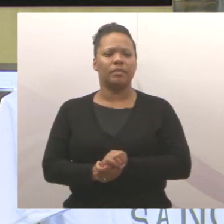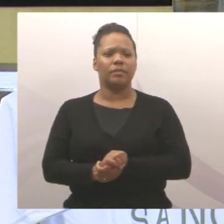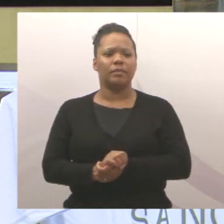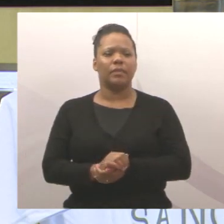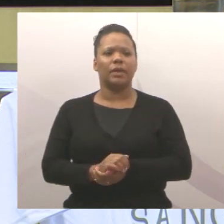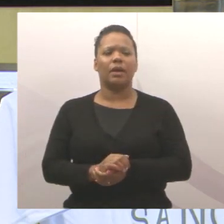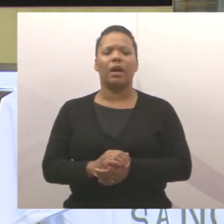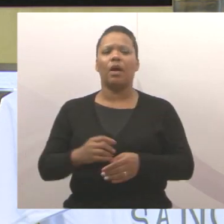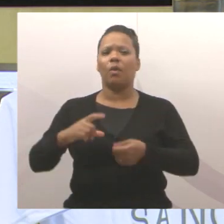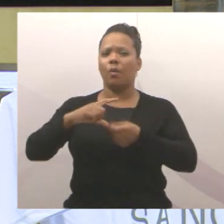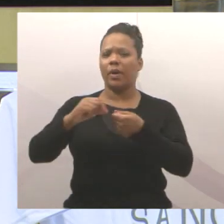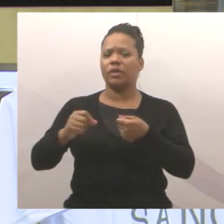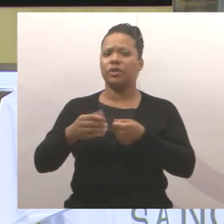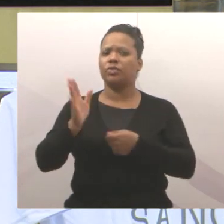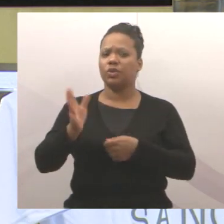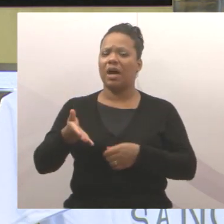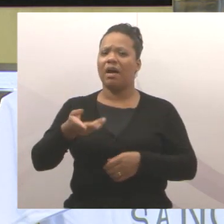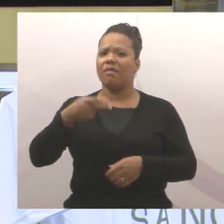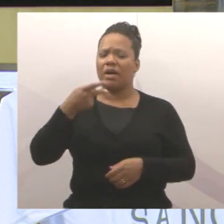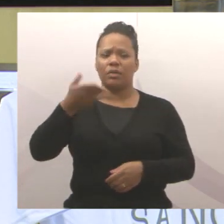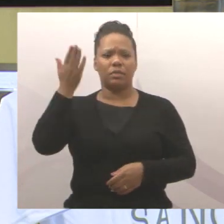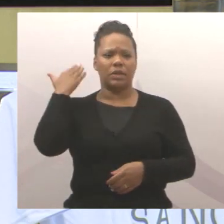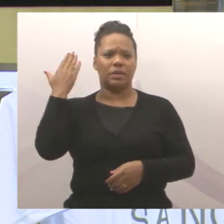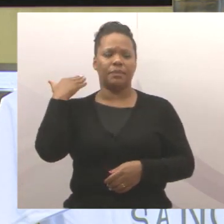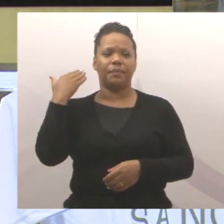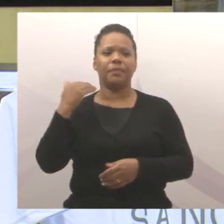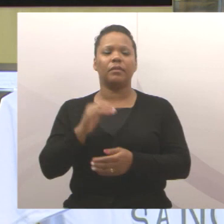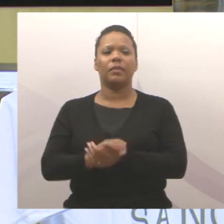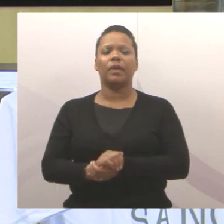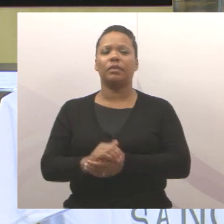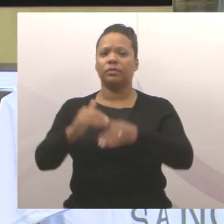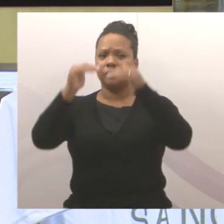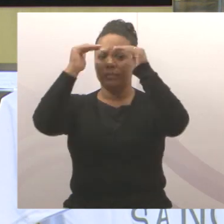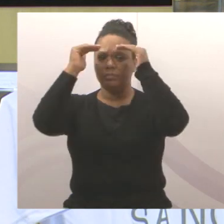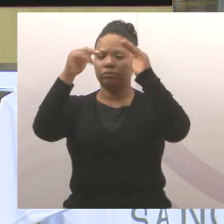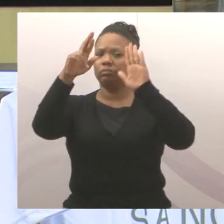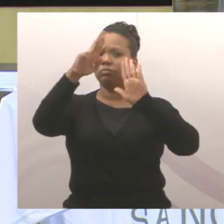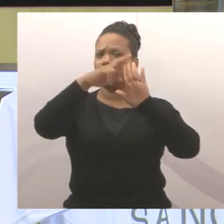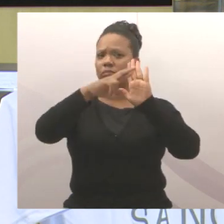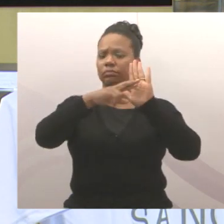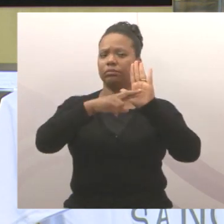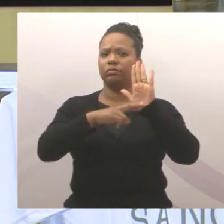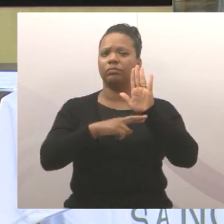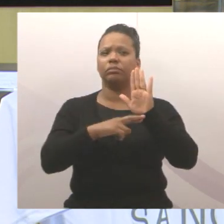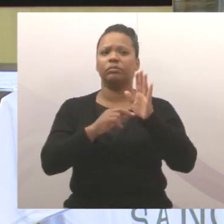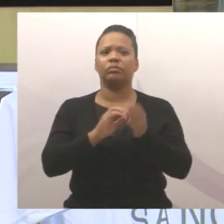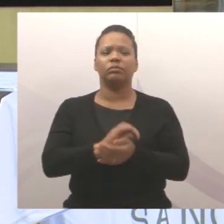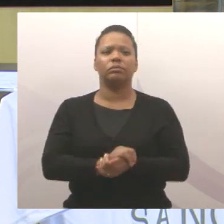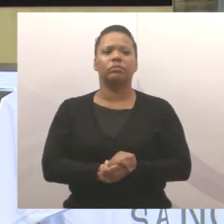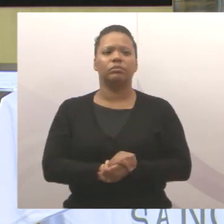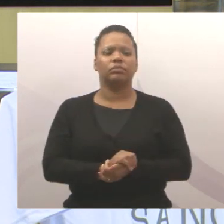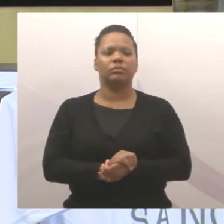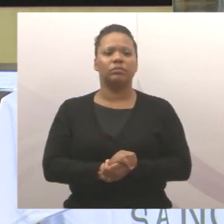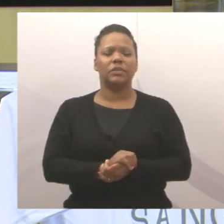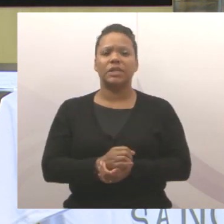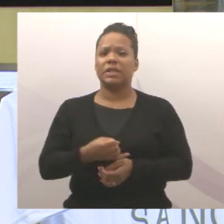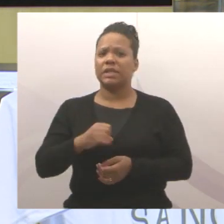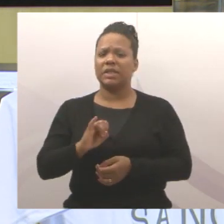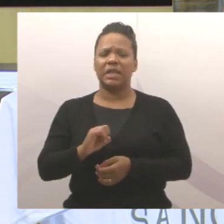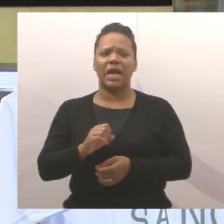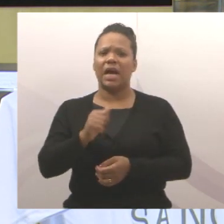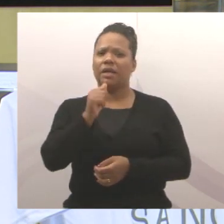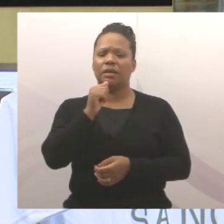no artigo anterior obedecerá ao seguinte rito, se outro não for estabelecido pela legislação do